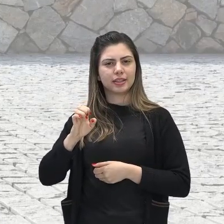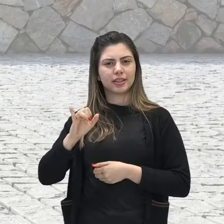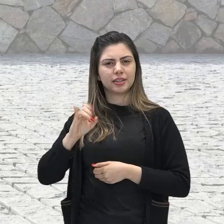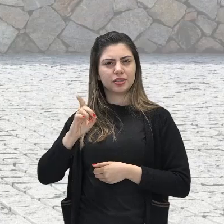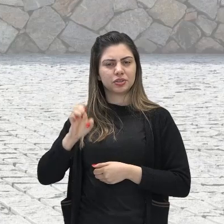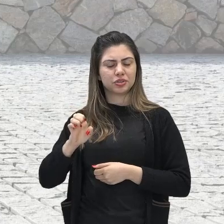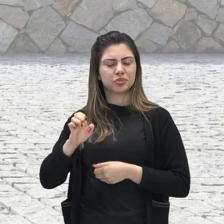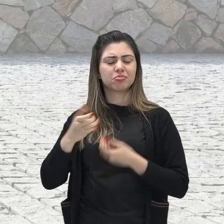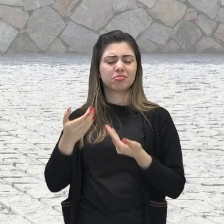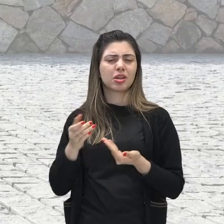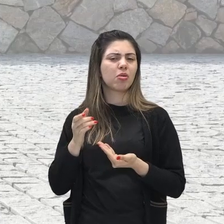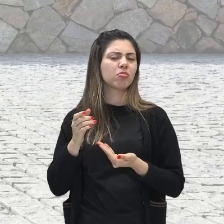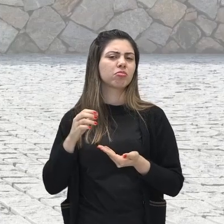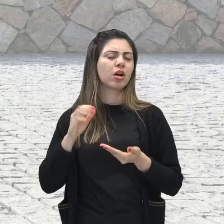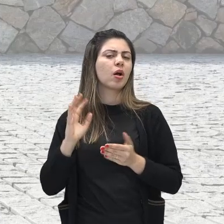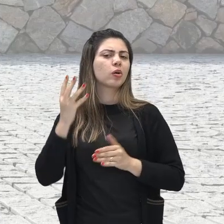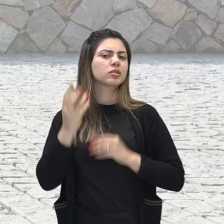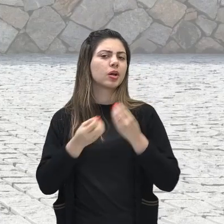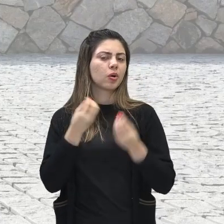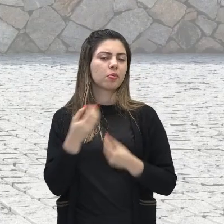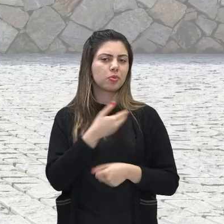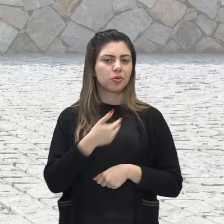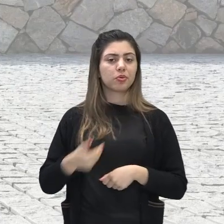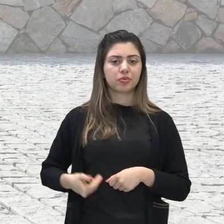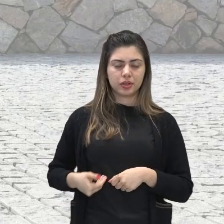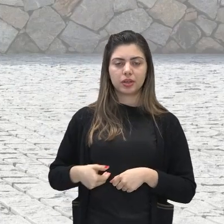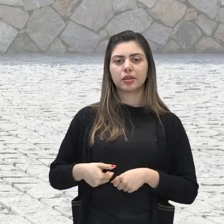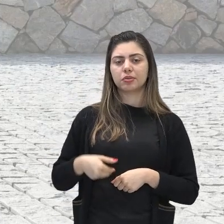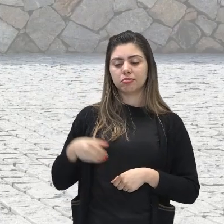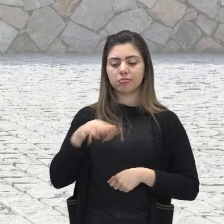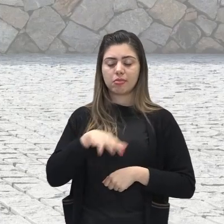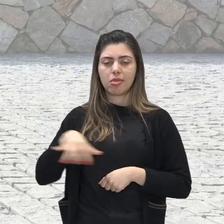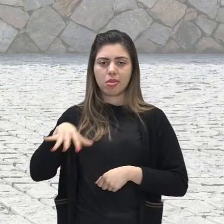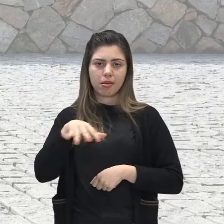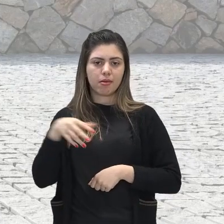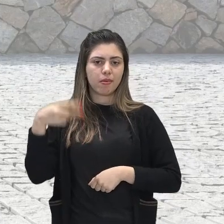que acontecia? O apartheid era um regime político